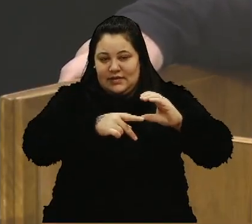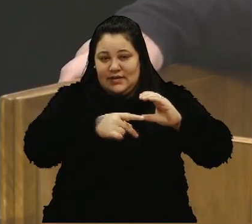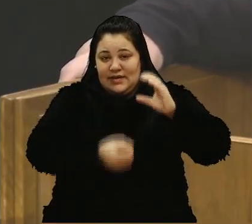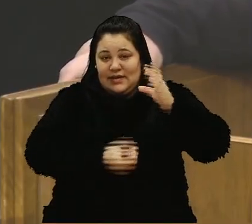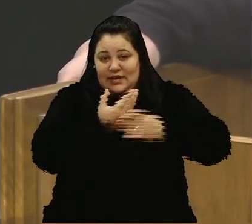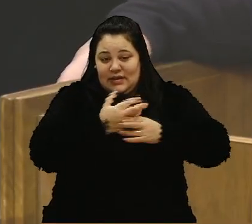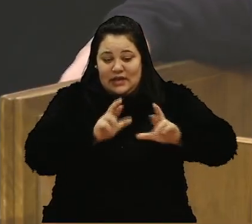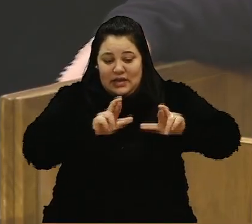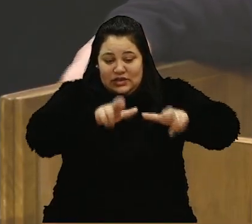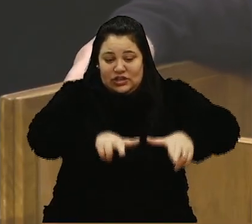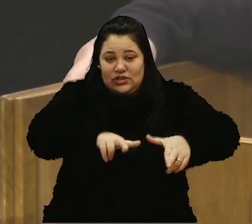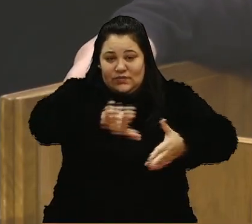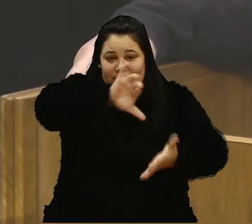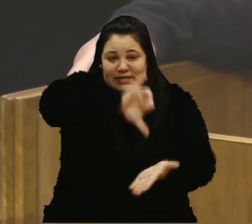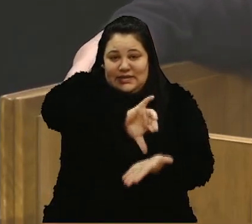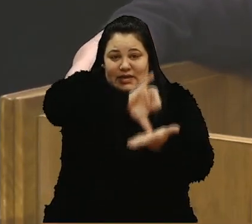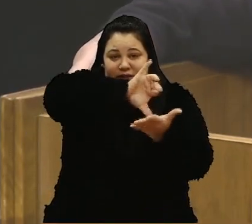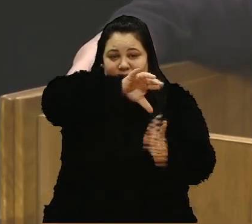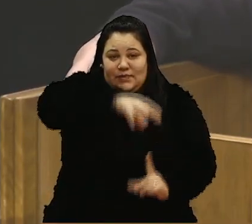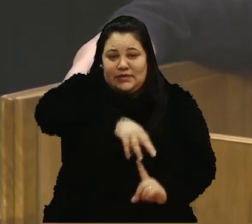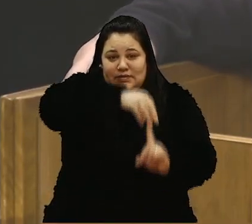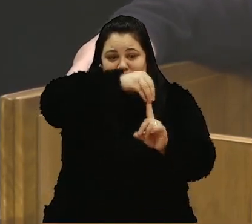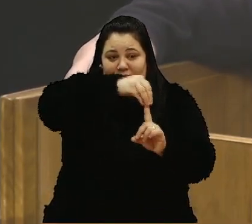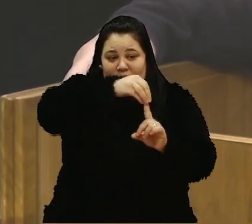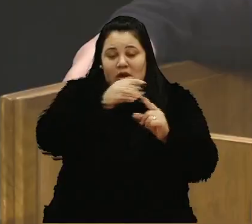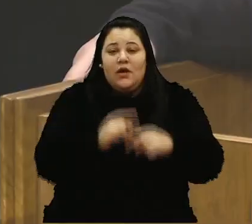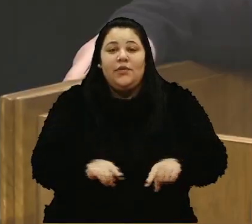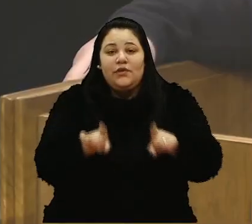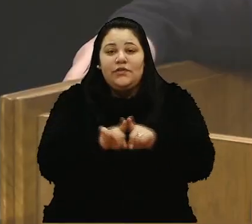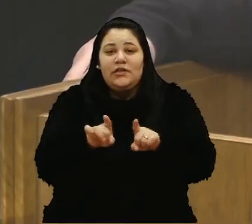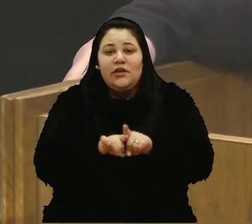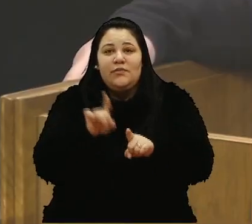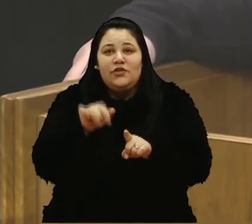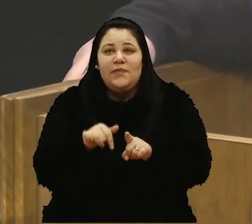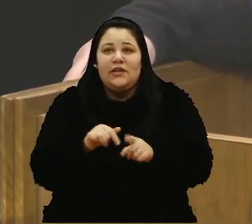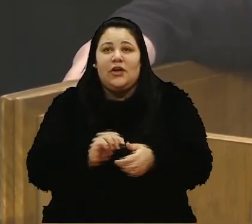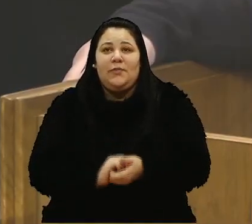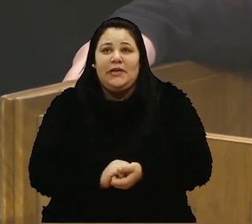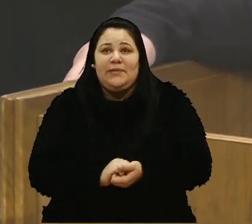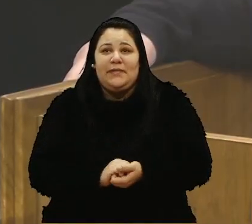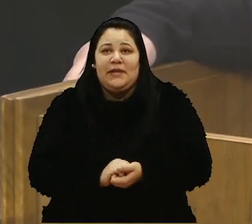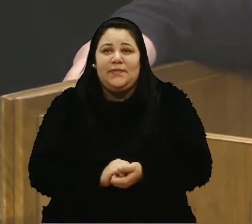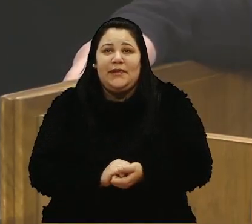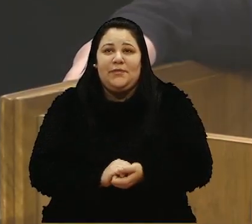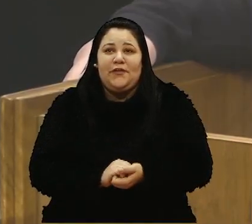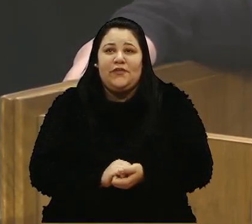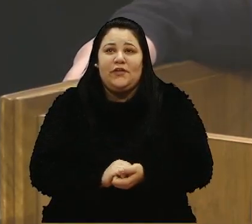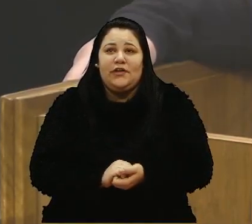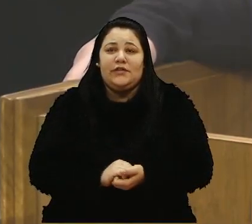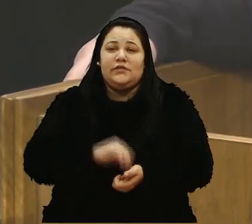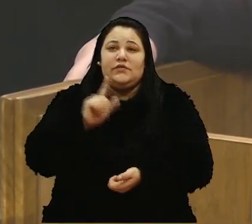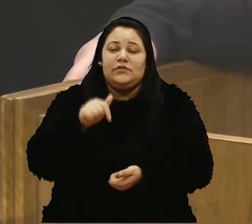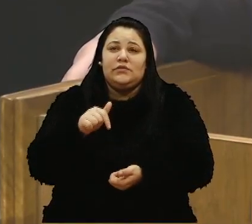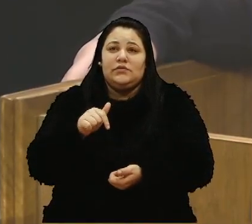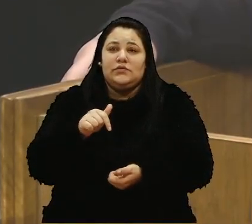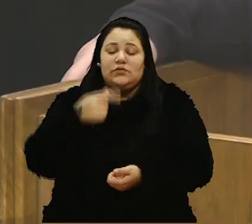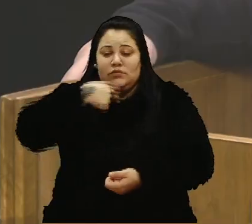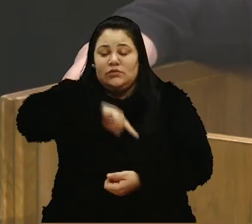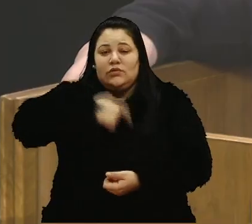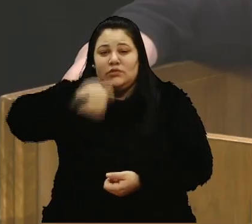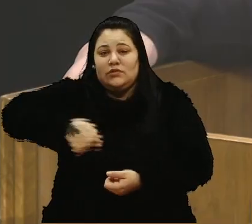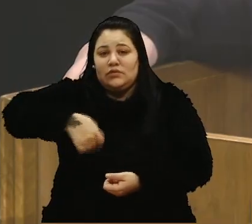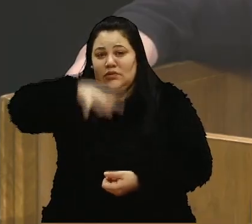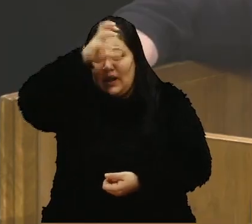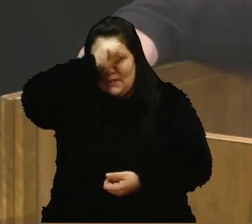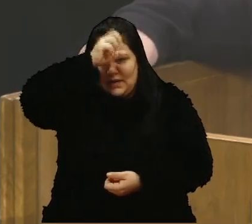região metropolitana da Serra Gaúcha. Hoje a região é composta por 14 cidades e, sem dúvida nenhuma, nós temos que aprender,